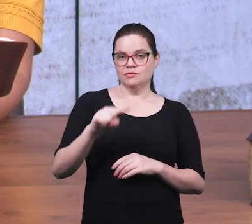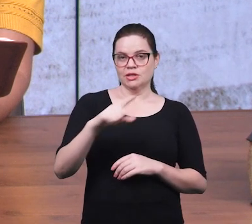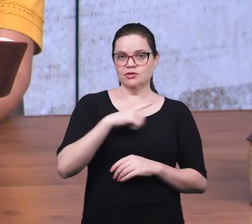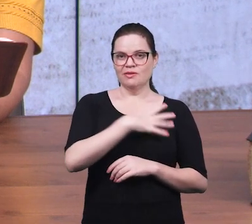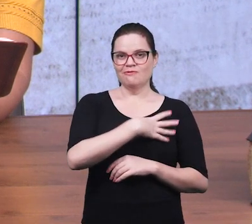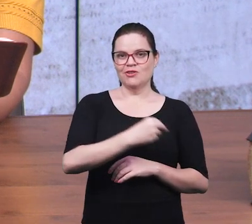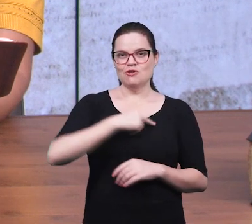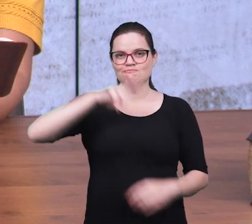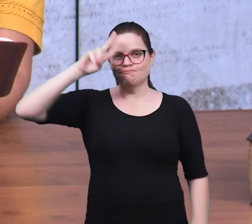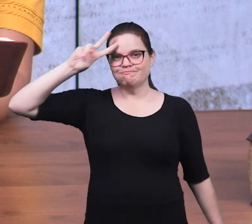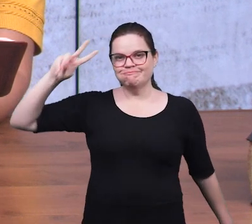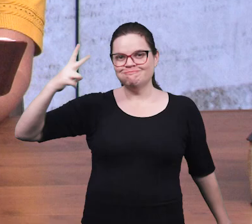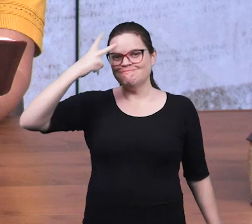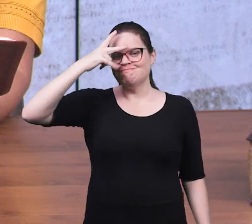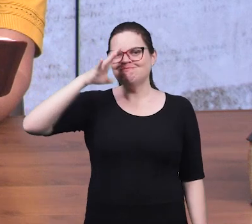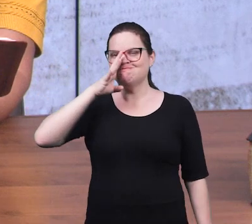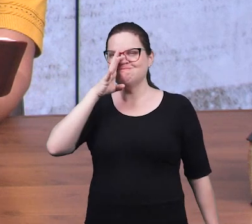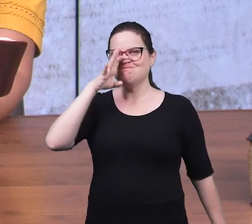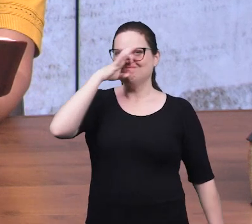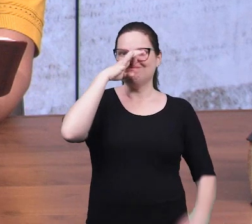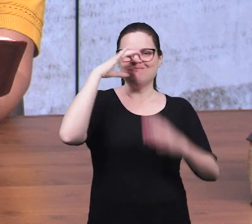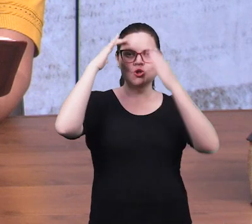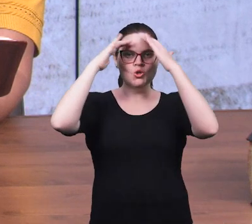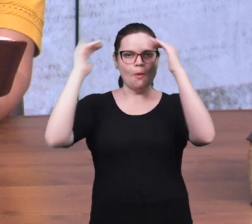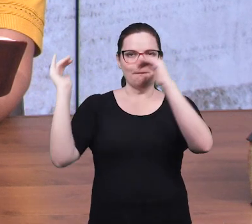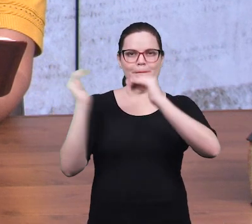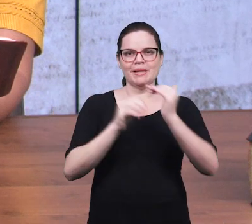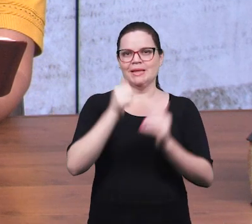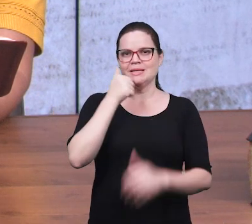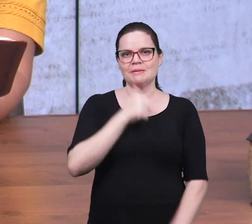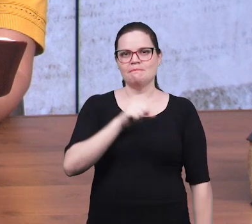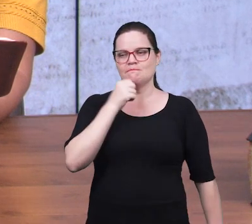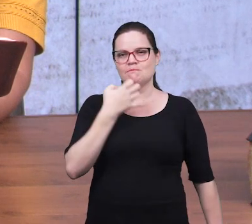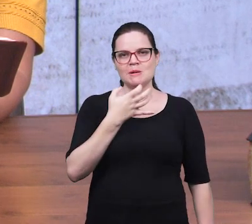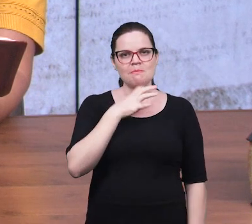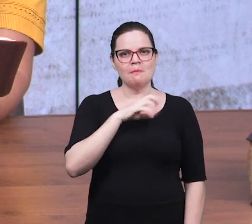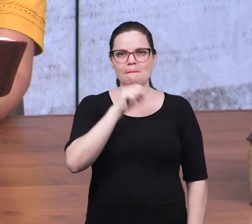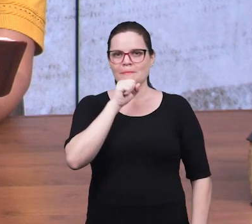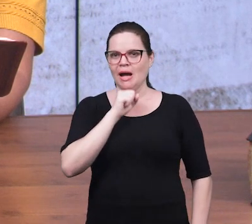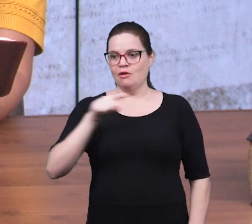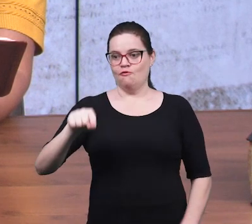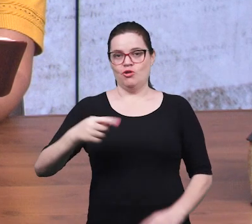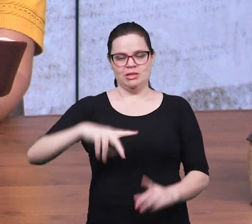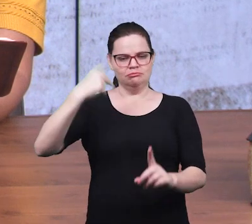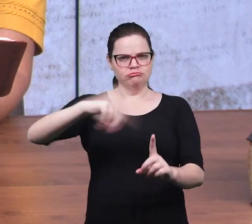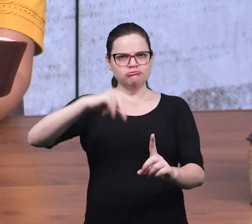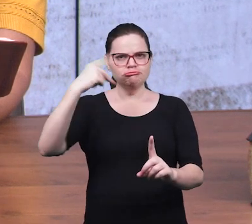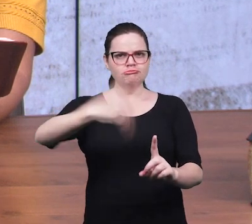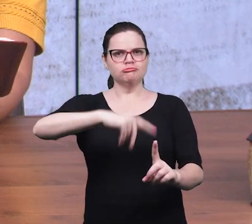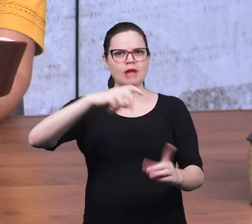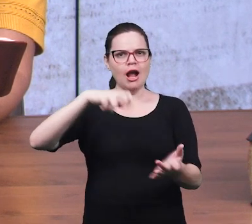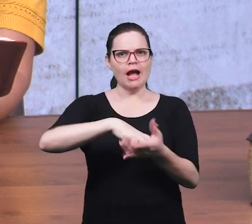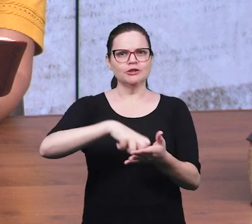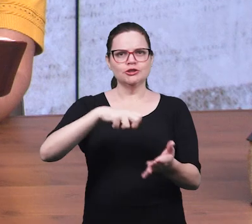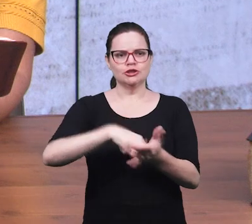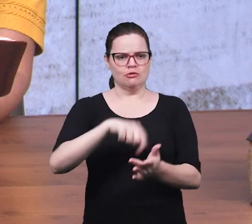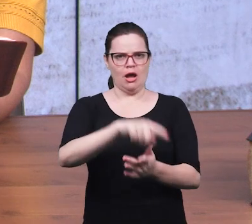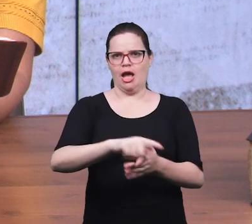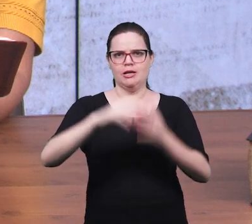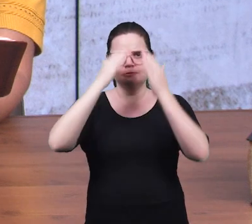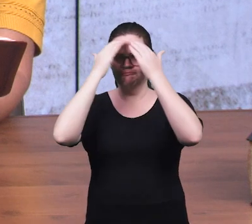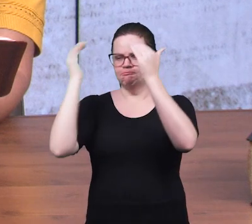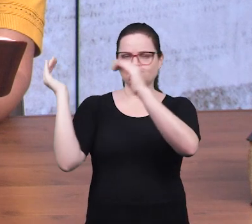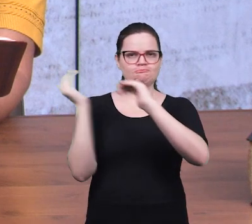que não obedecerá à voz de seu pai e à voz de sua mãe, e castigando-o eles, lhes não